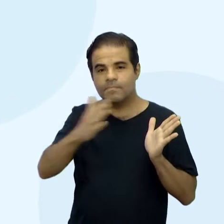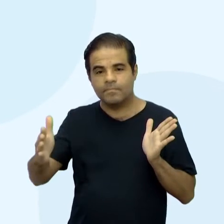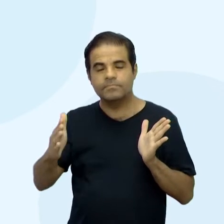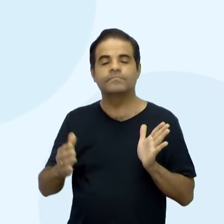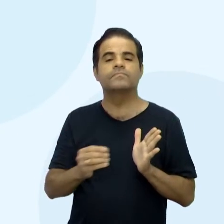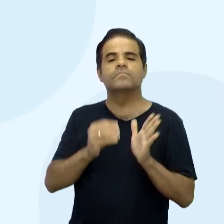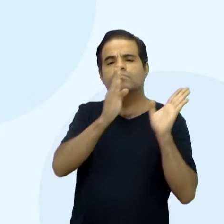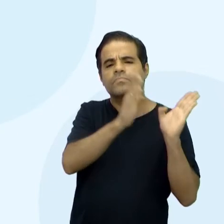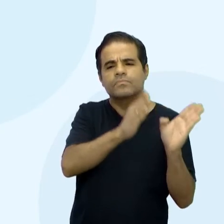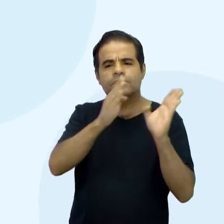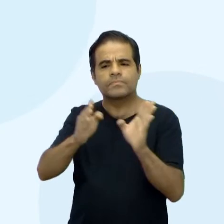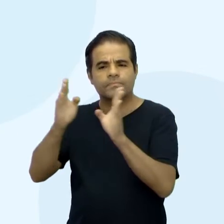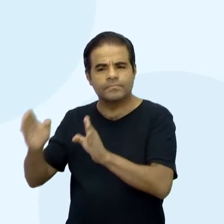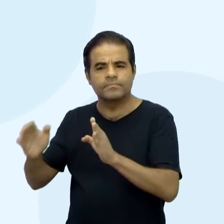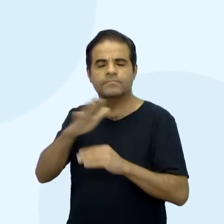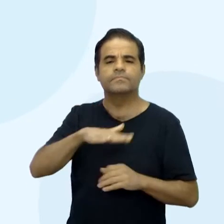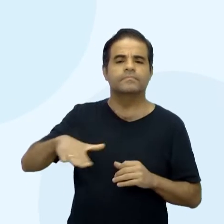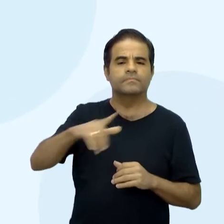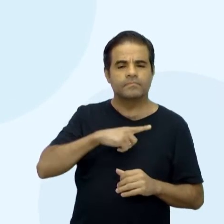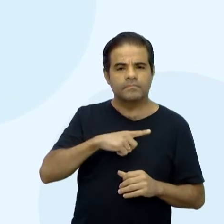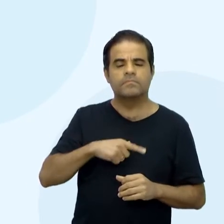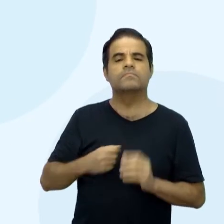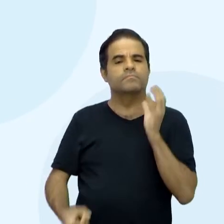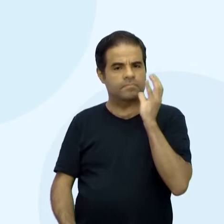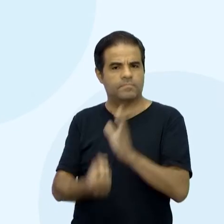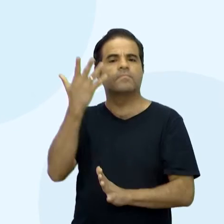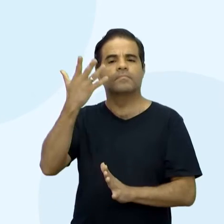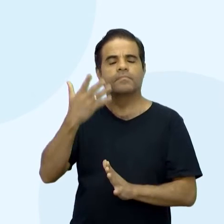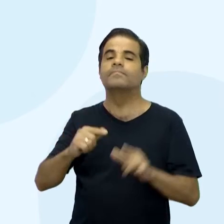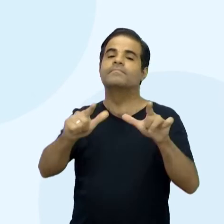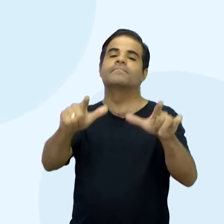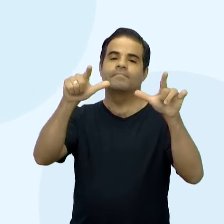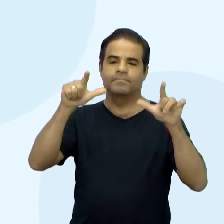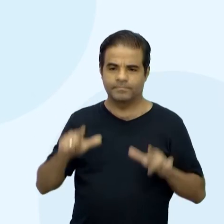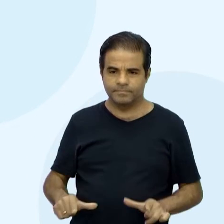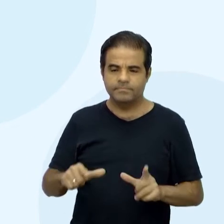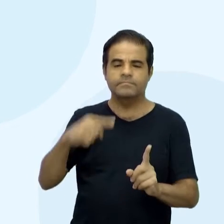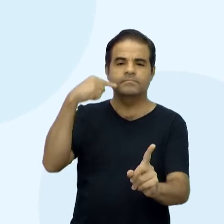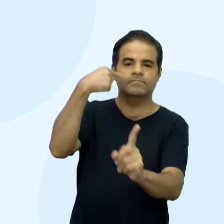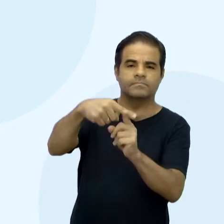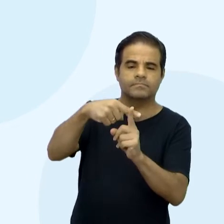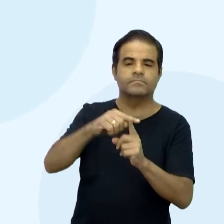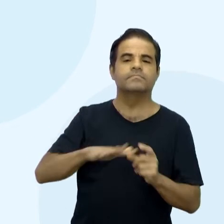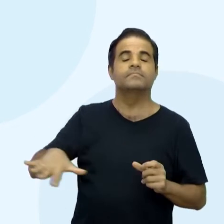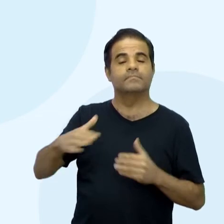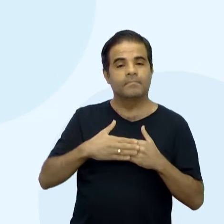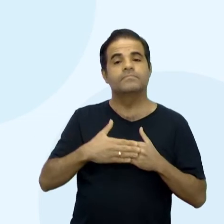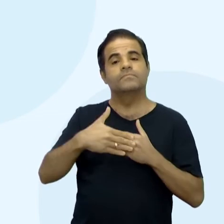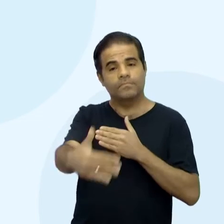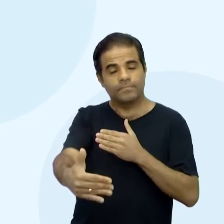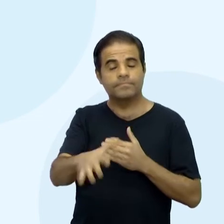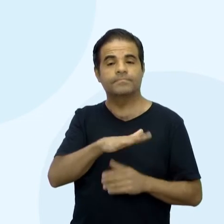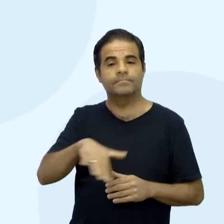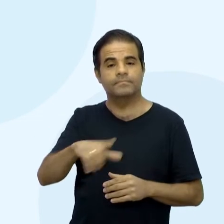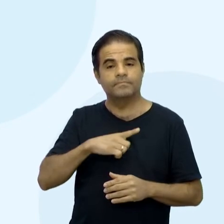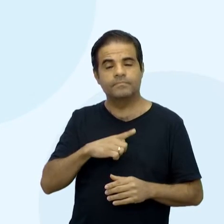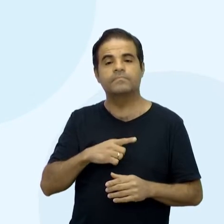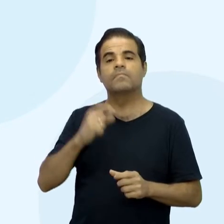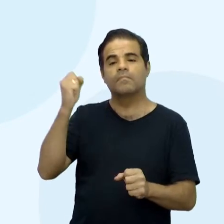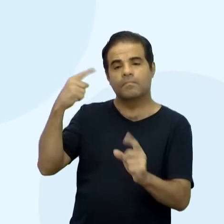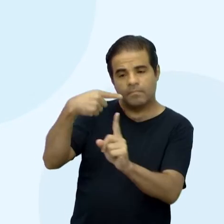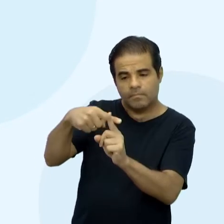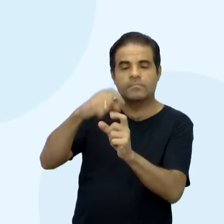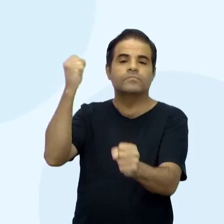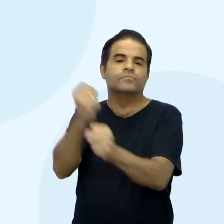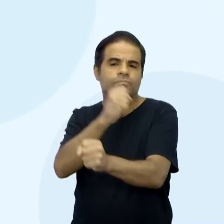uns pedacinhos, né? Nós temos a fundação, né, da catedral, que foi aí, a igreja foi